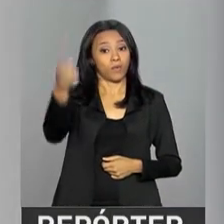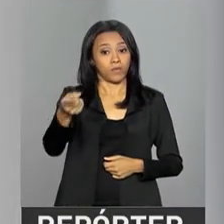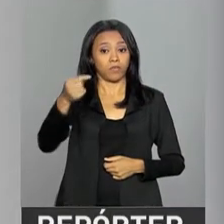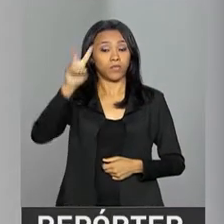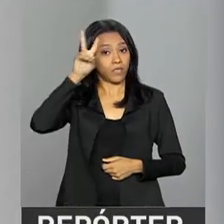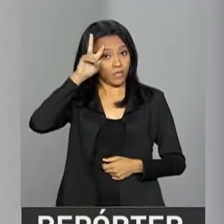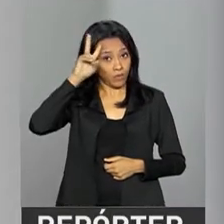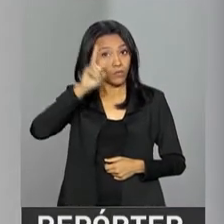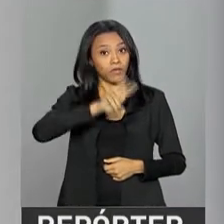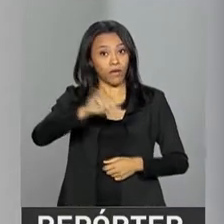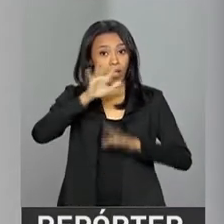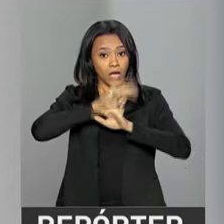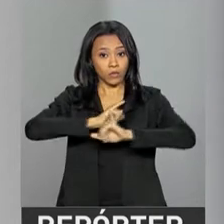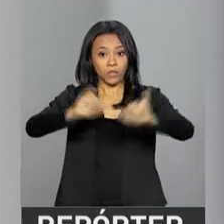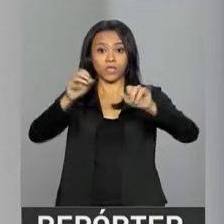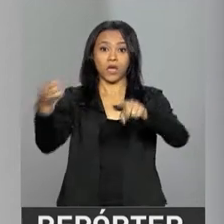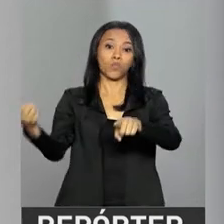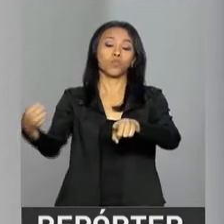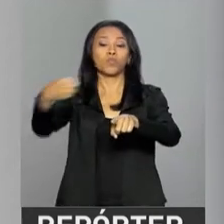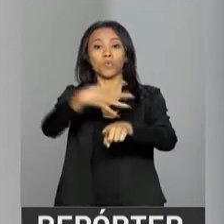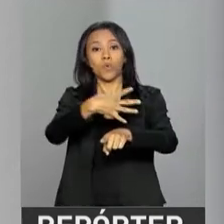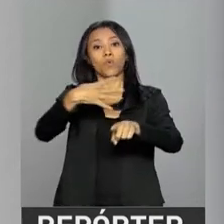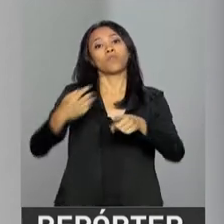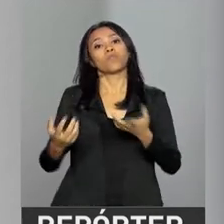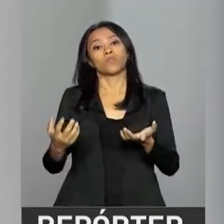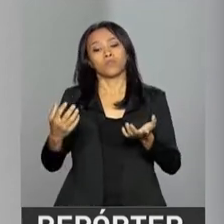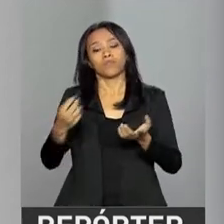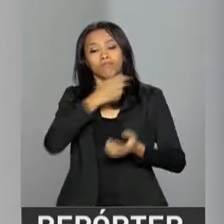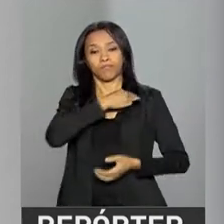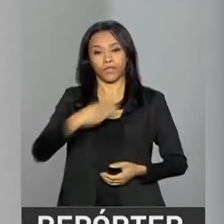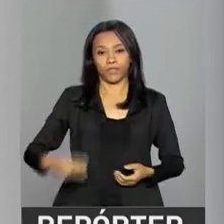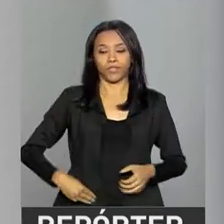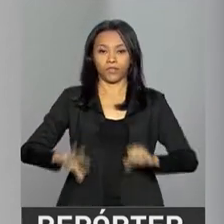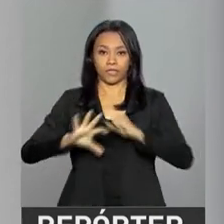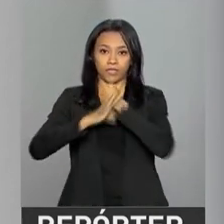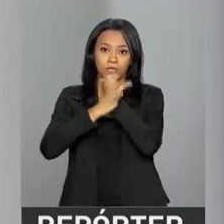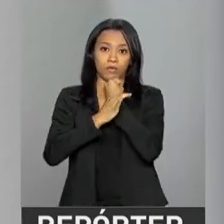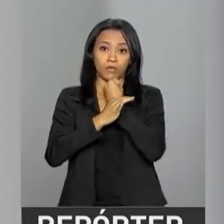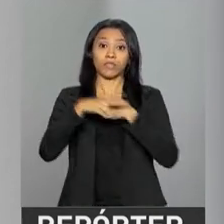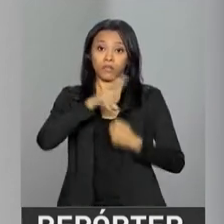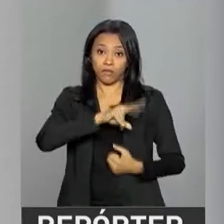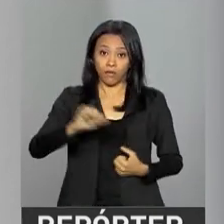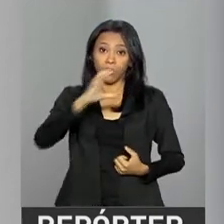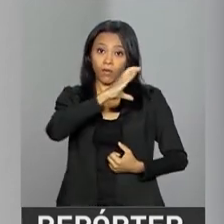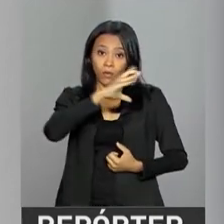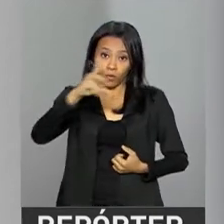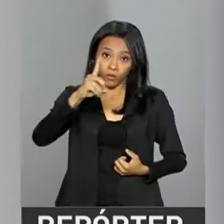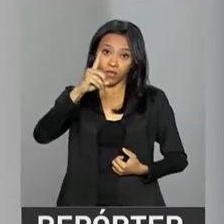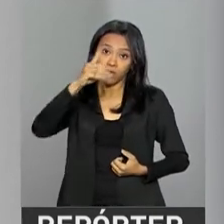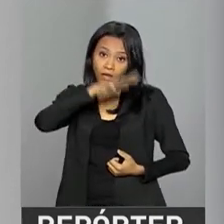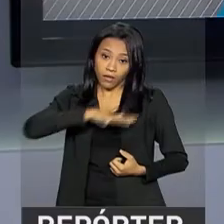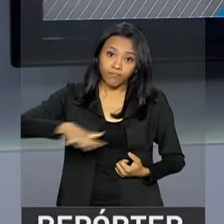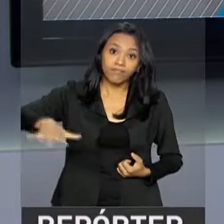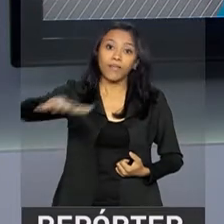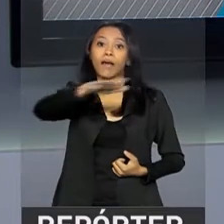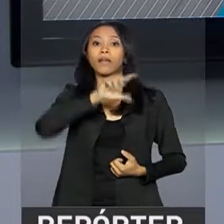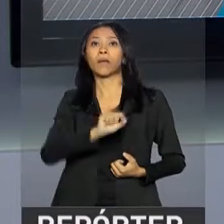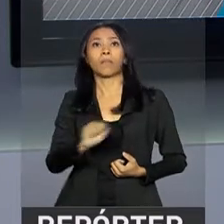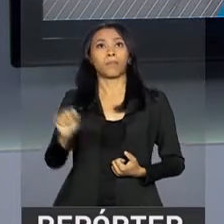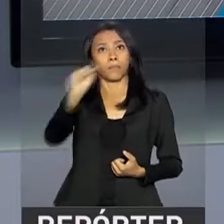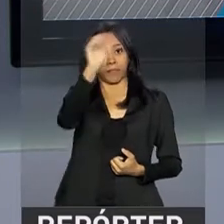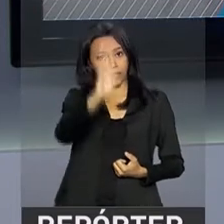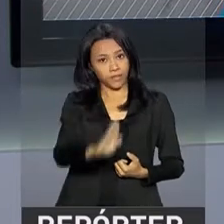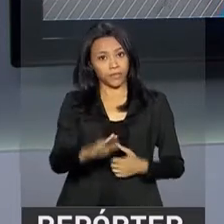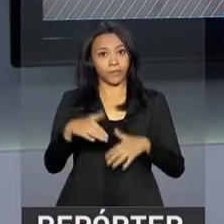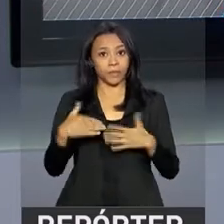segunda-feira o novo ministro extraordinário da Segurança Pública, que vai coordenar as ações do setor em todo o país. O